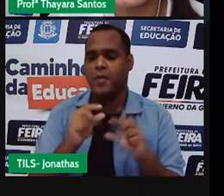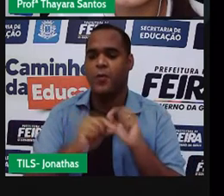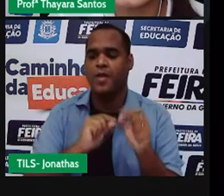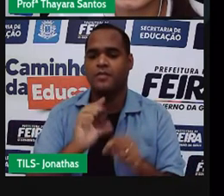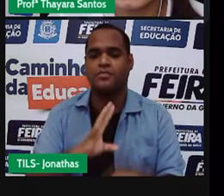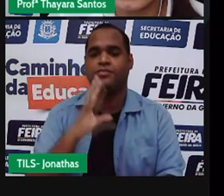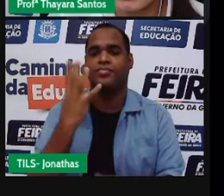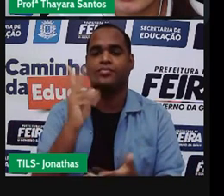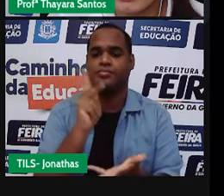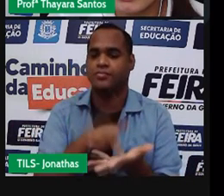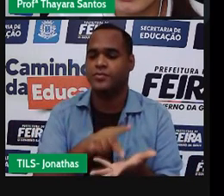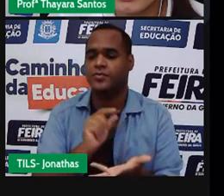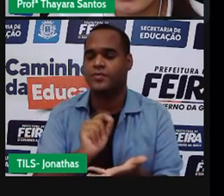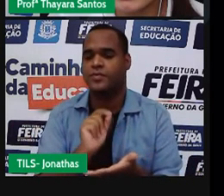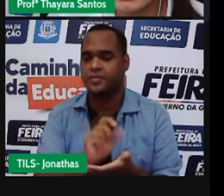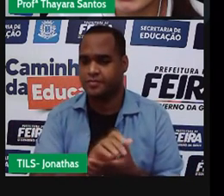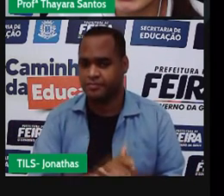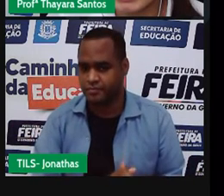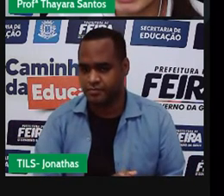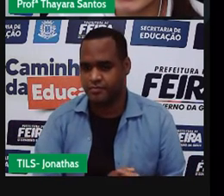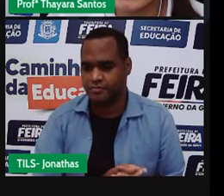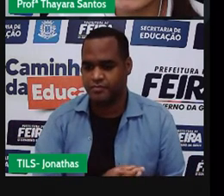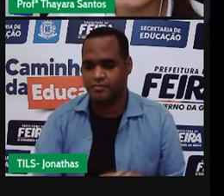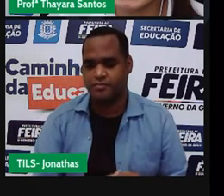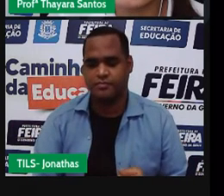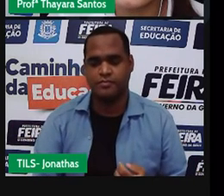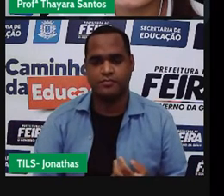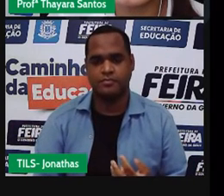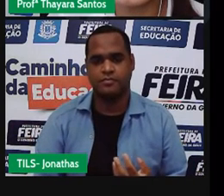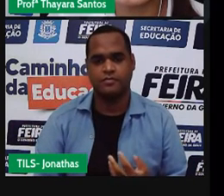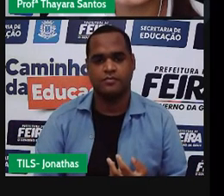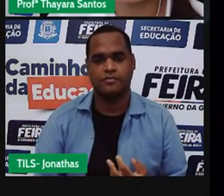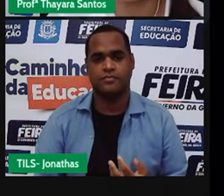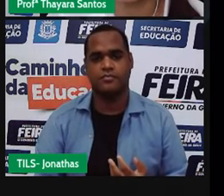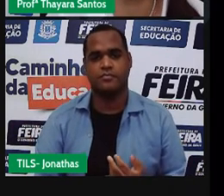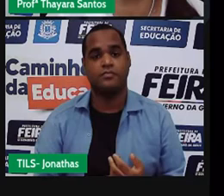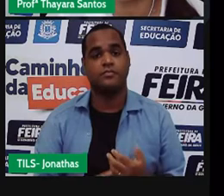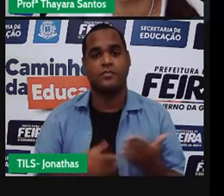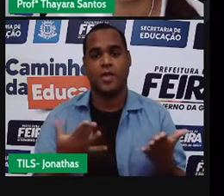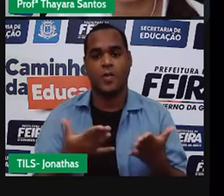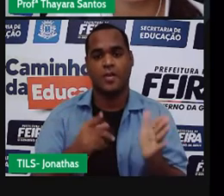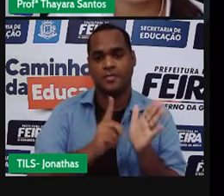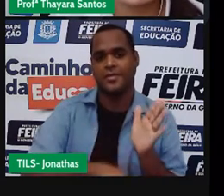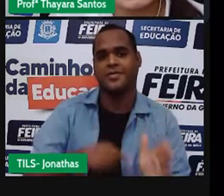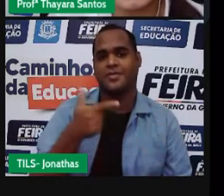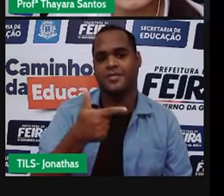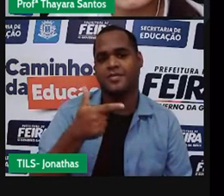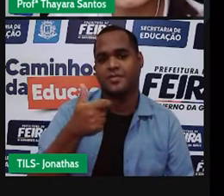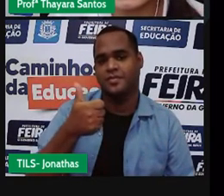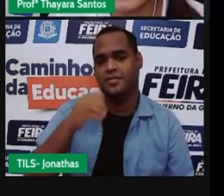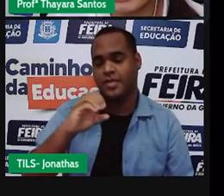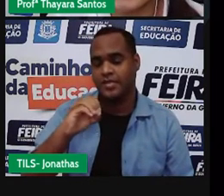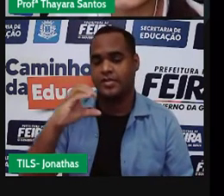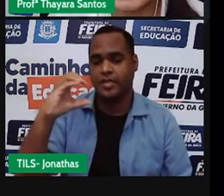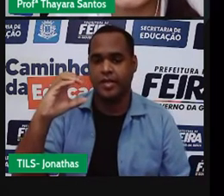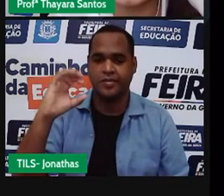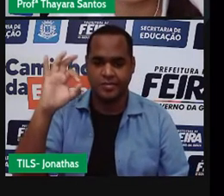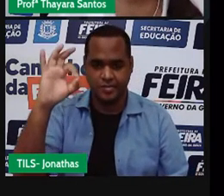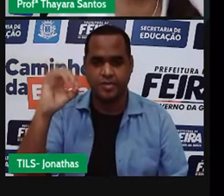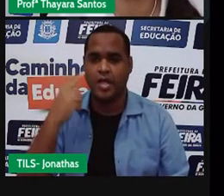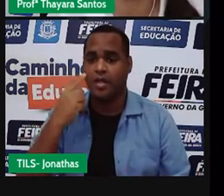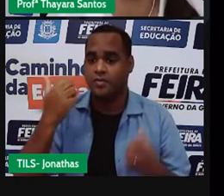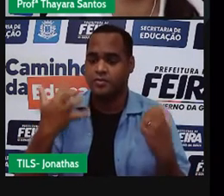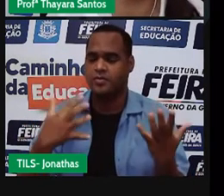acontecer Oi ó agora eu tenho - 210 graus os átomos das moléculas